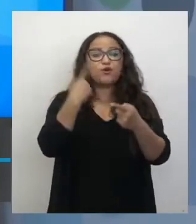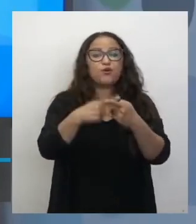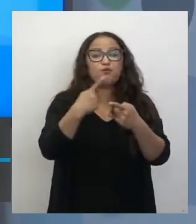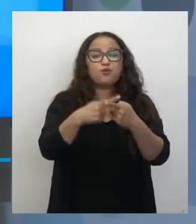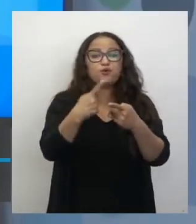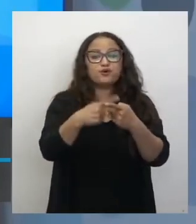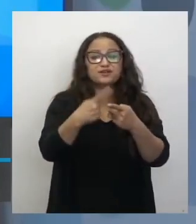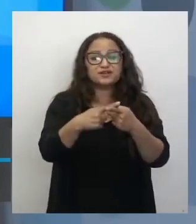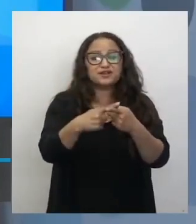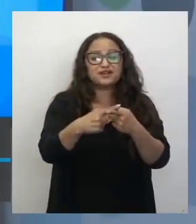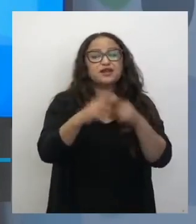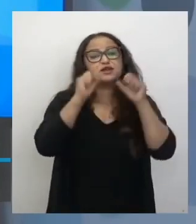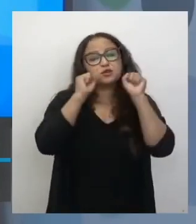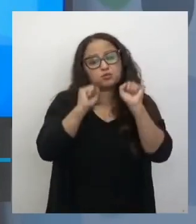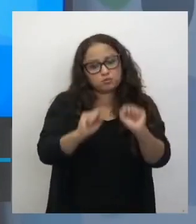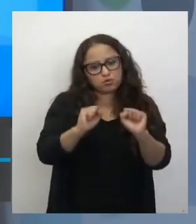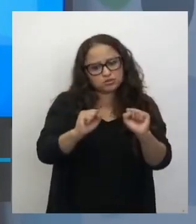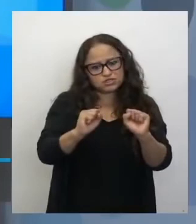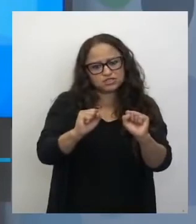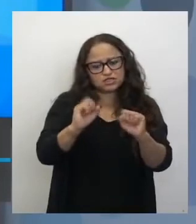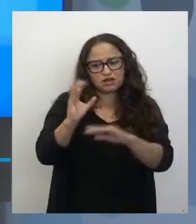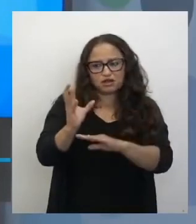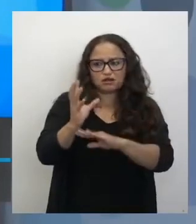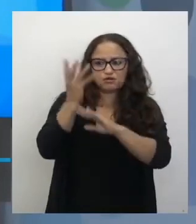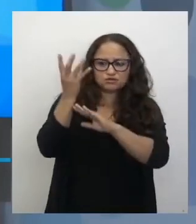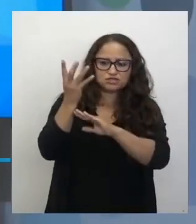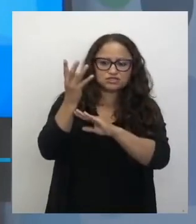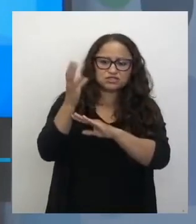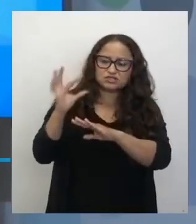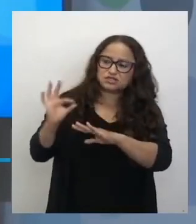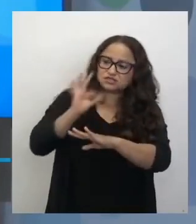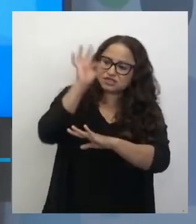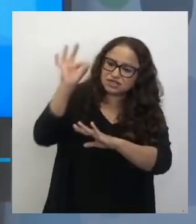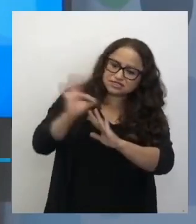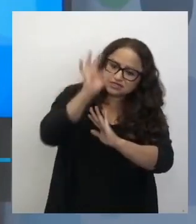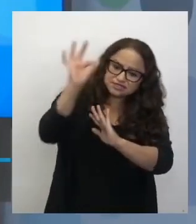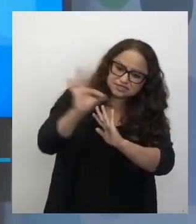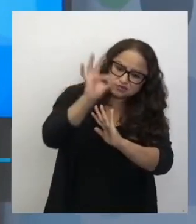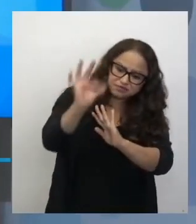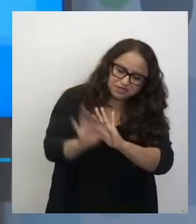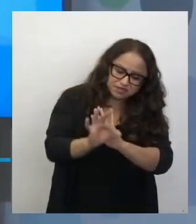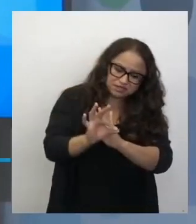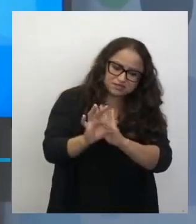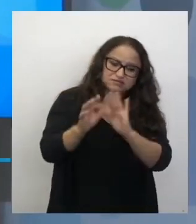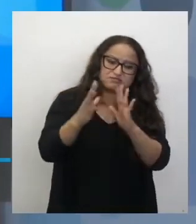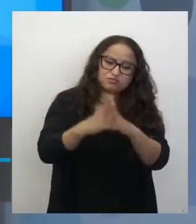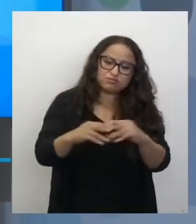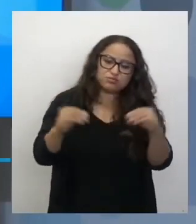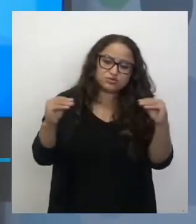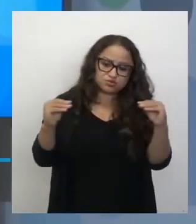que poderiam estar fazendo as abelhas desaparecerem. E elas foram bem manifestadas, muito bem claras,